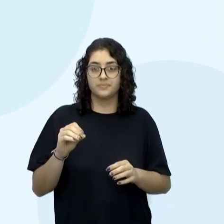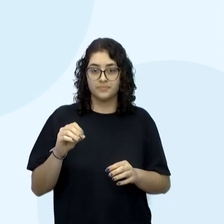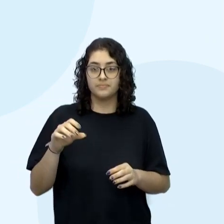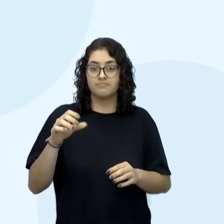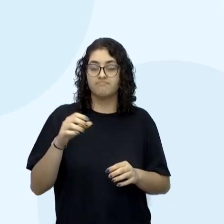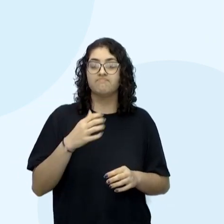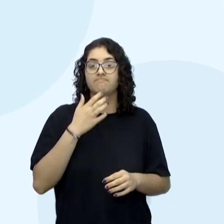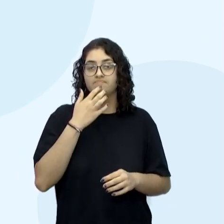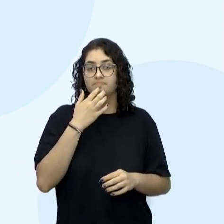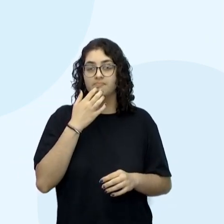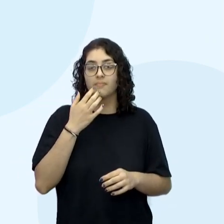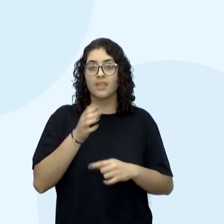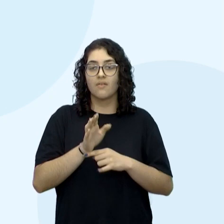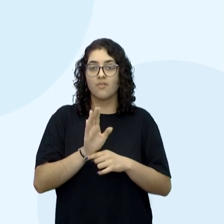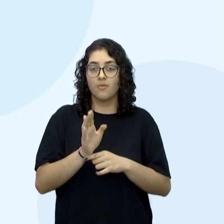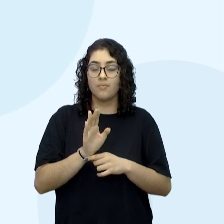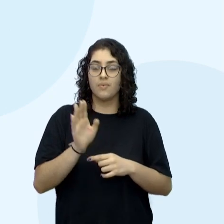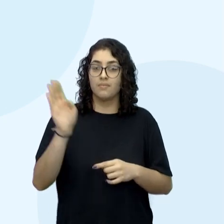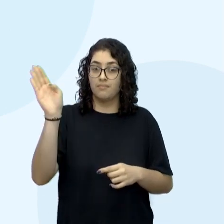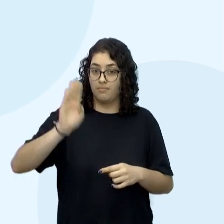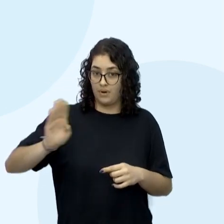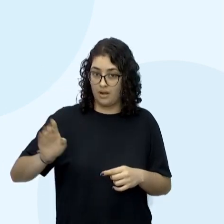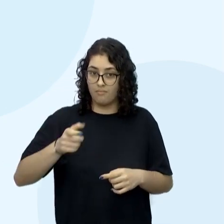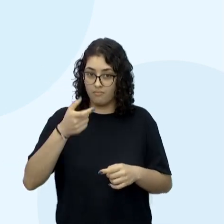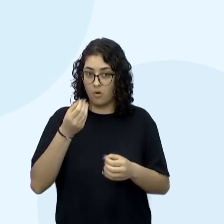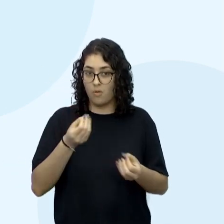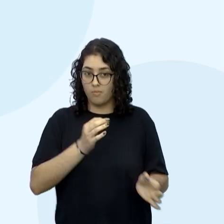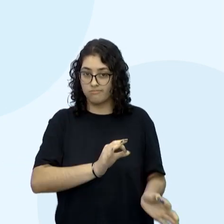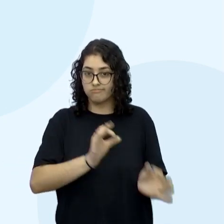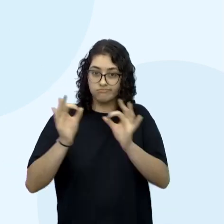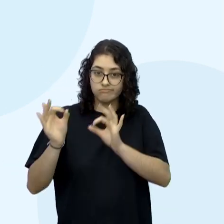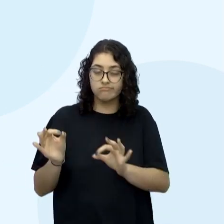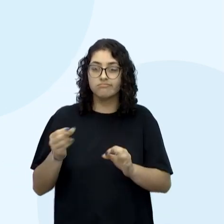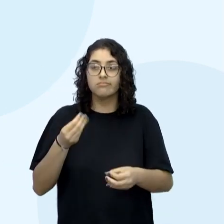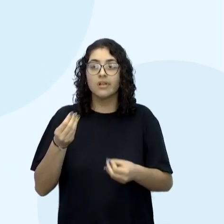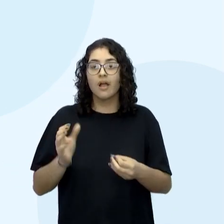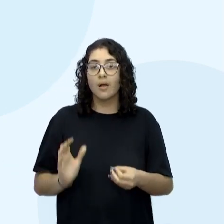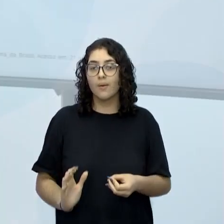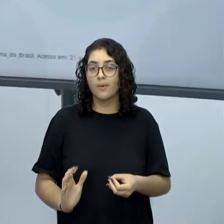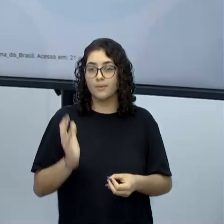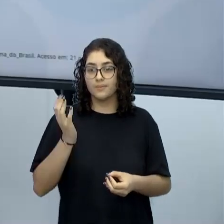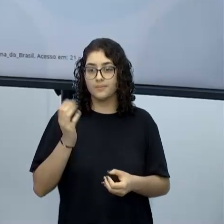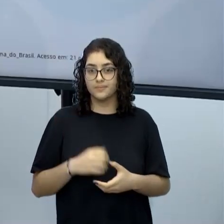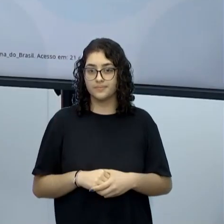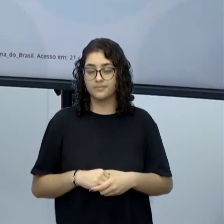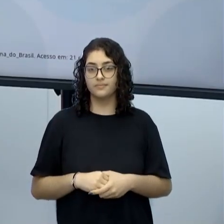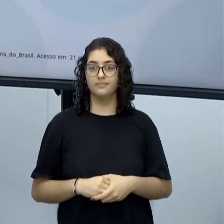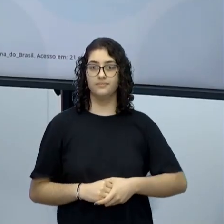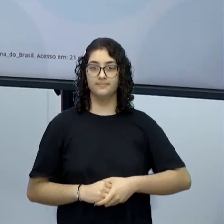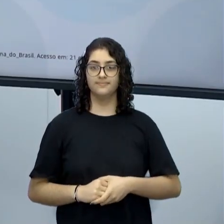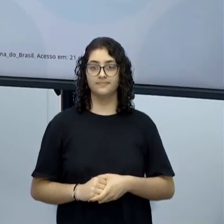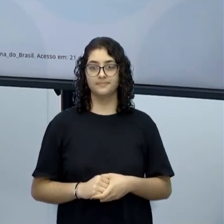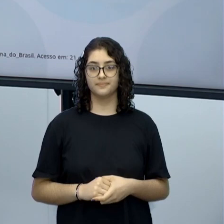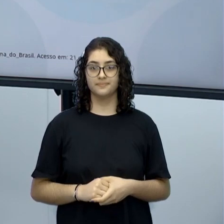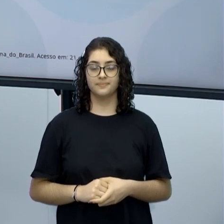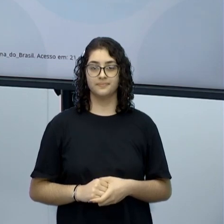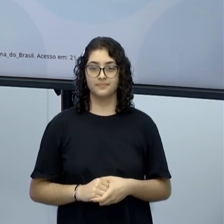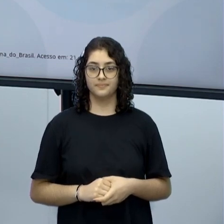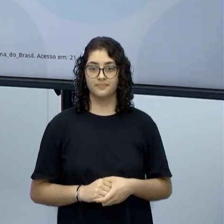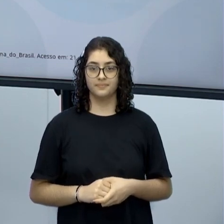brasileiro, ele, para ser assistido, o que aconteceu? Pode voltar para mim, por favor? Aí, valeu, obrigado. Olha